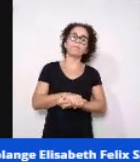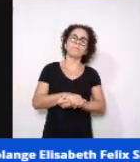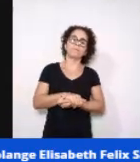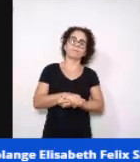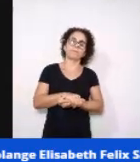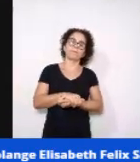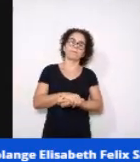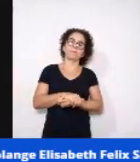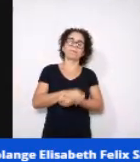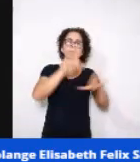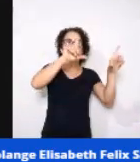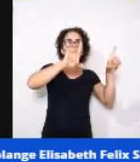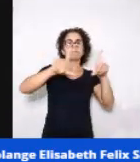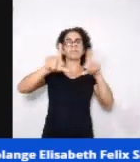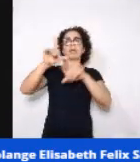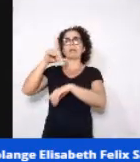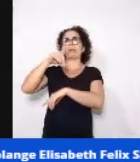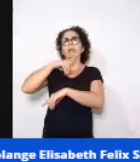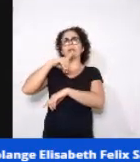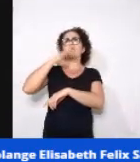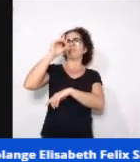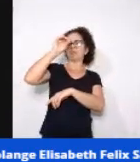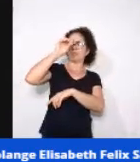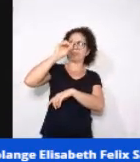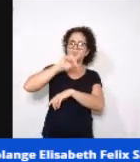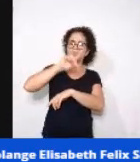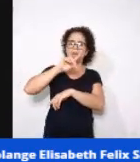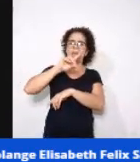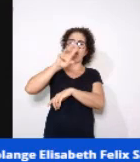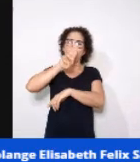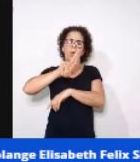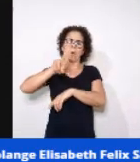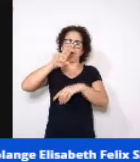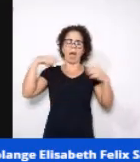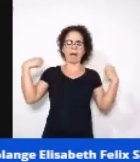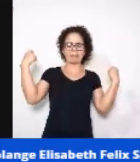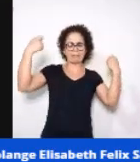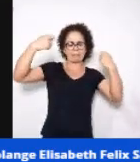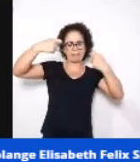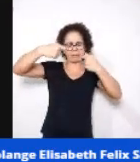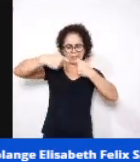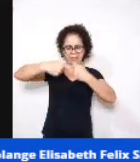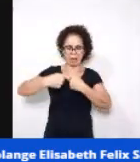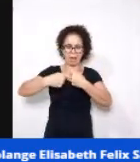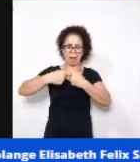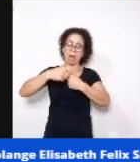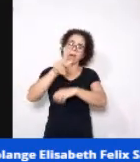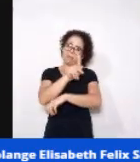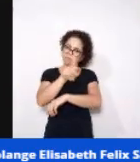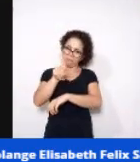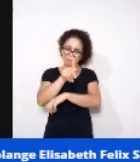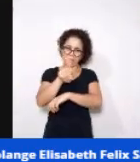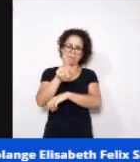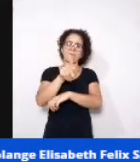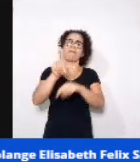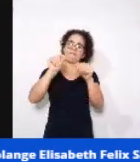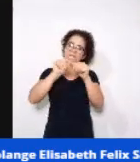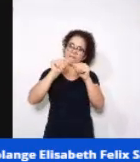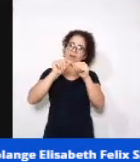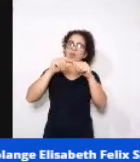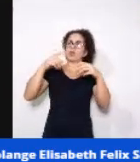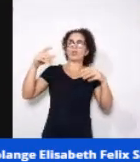Tem dias, pessoal, que a gente quer usar a capa, né? O professor faz isso. Nós somos os heróis da sala de aula, os heróis da escola, os heróis